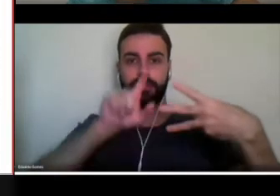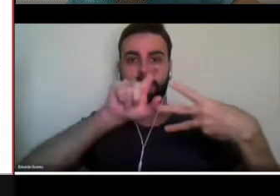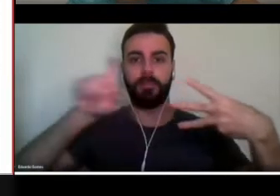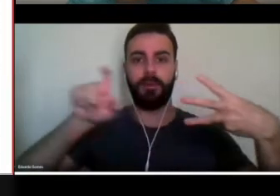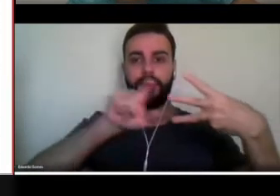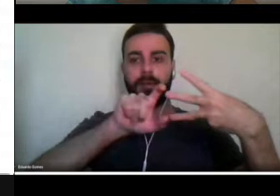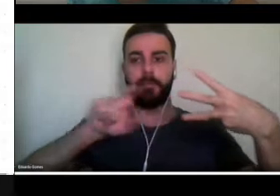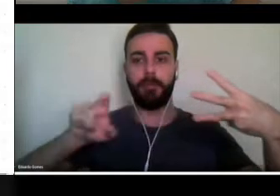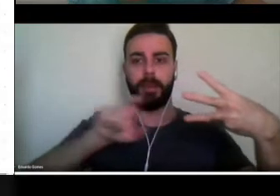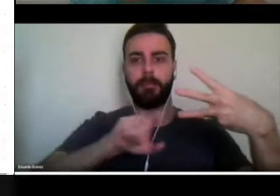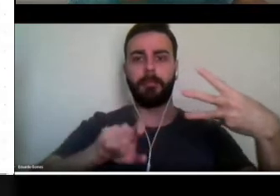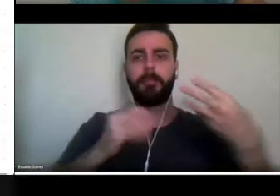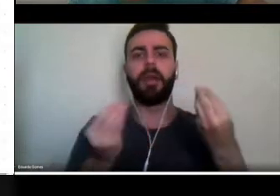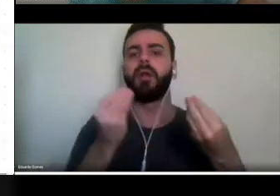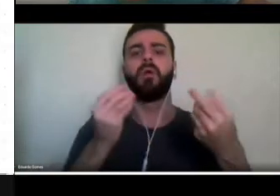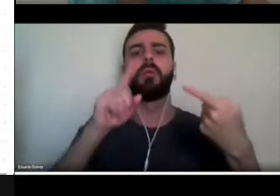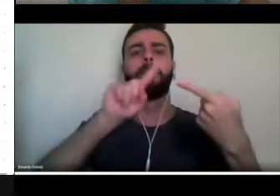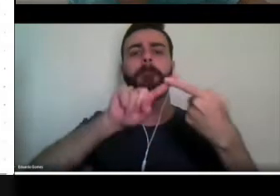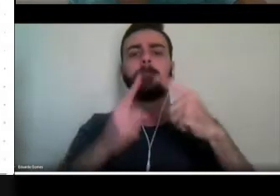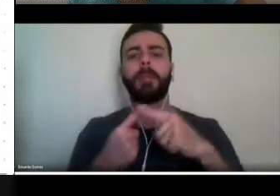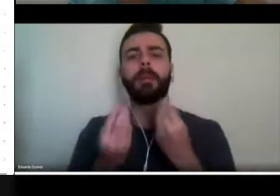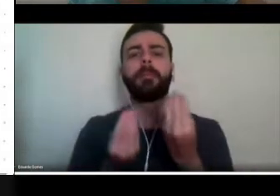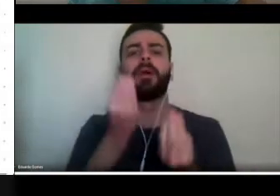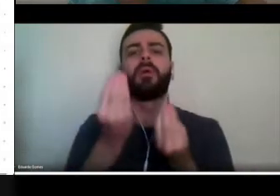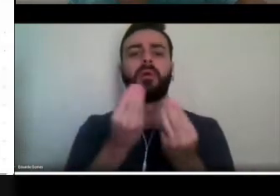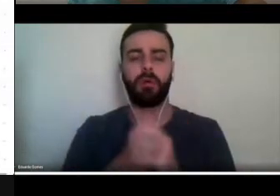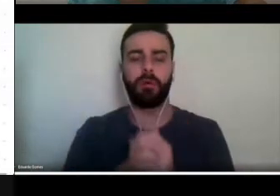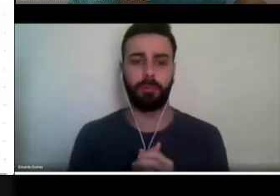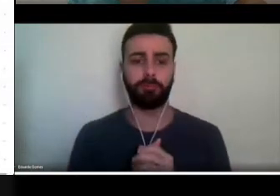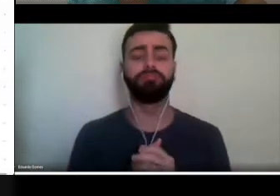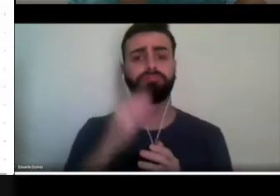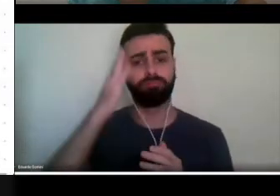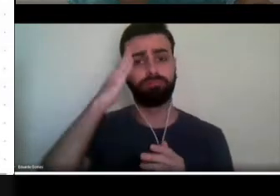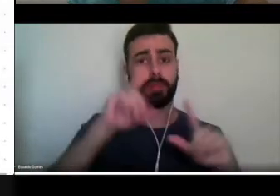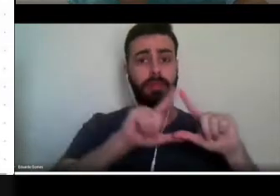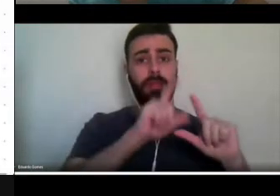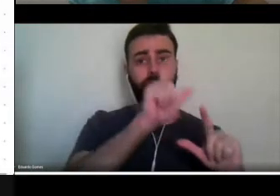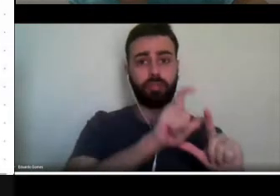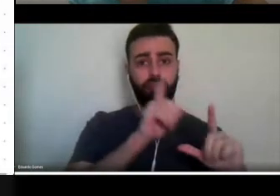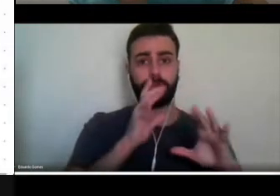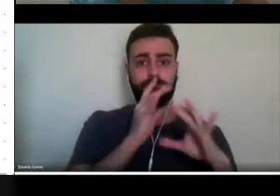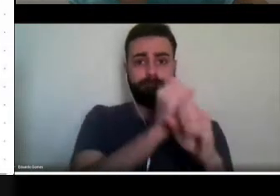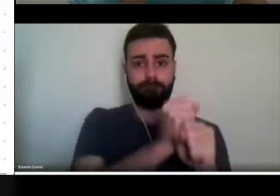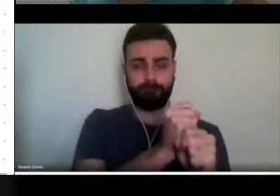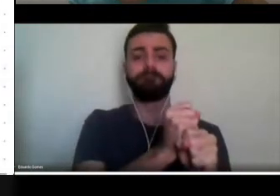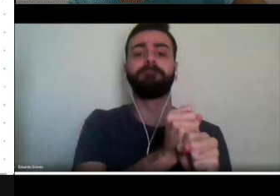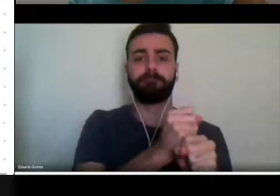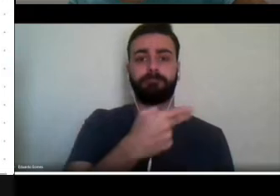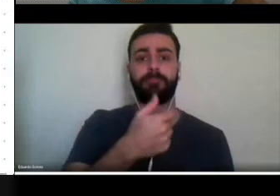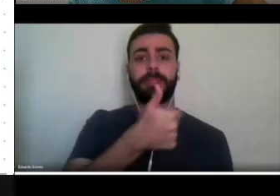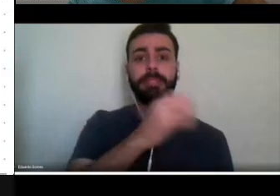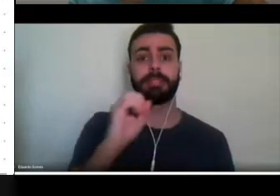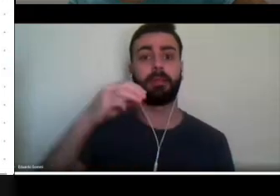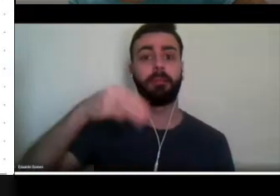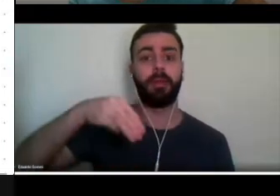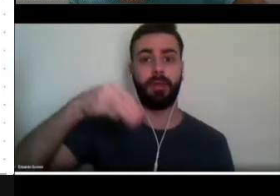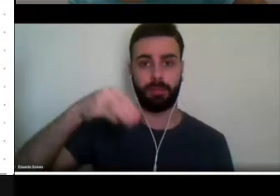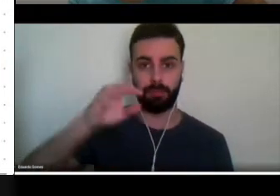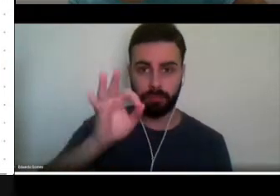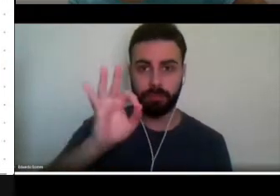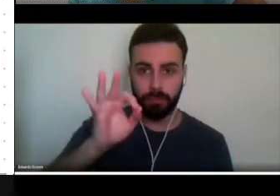3 equações? Eu sei que o ΔX total é igual a 100 metros. Então, eu tenho que